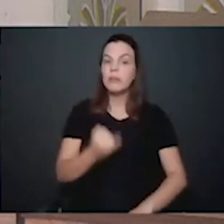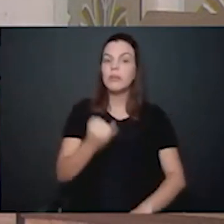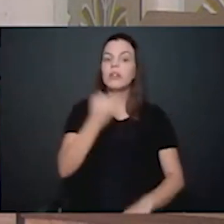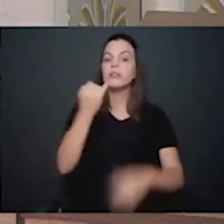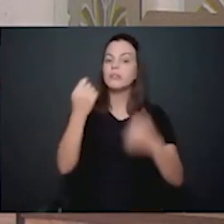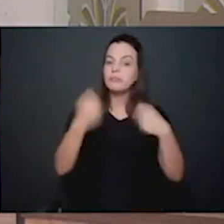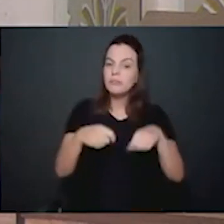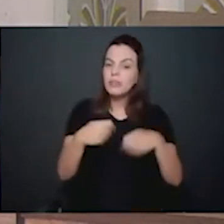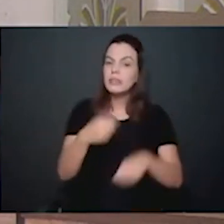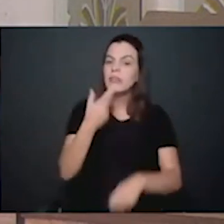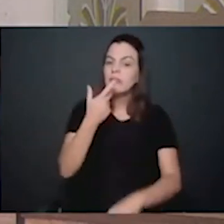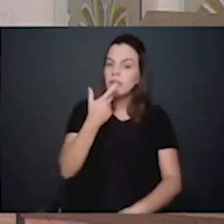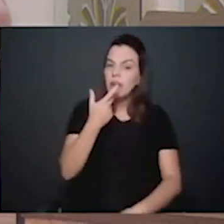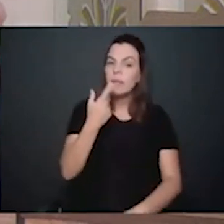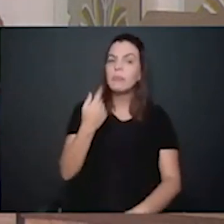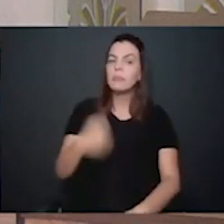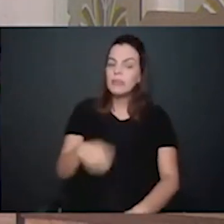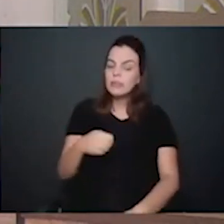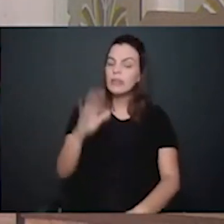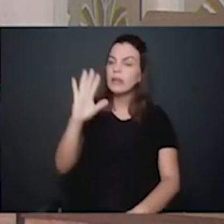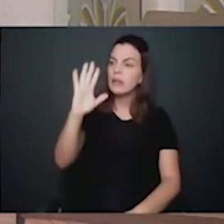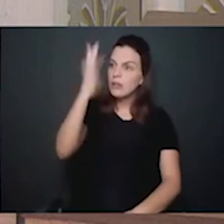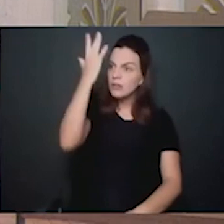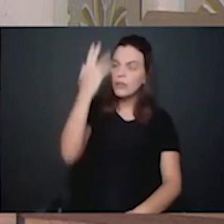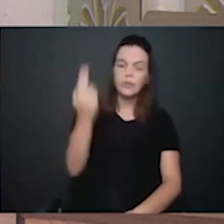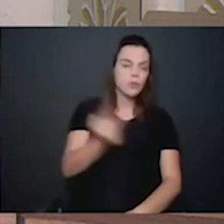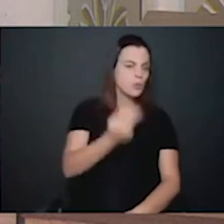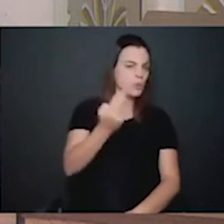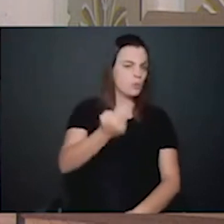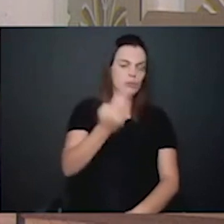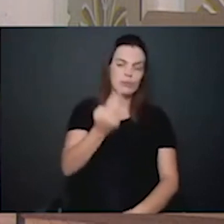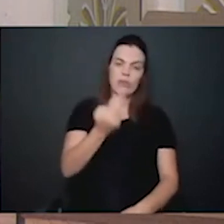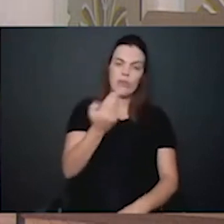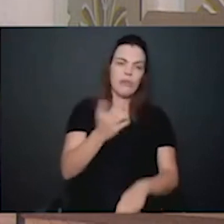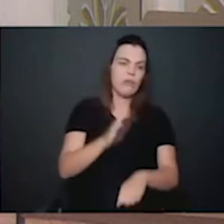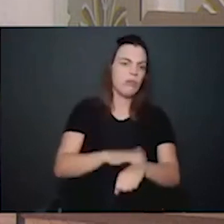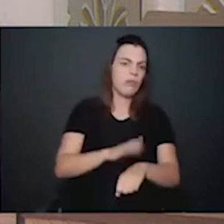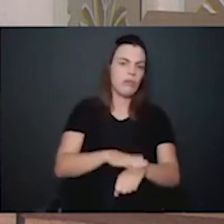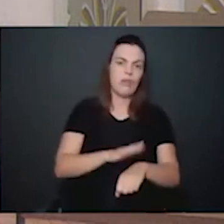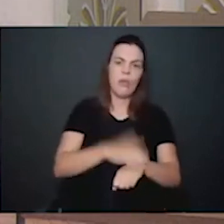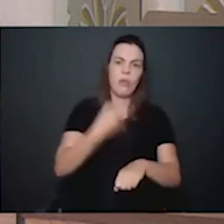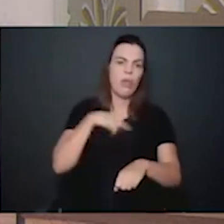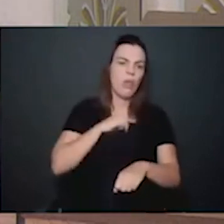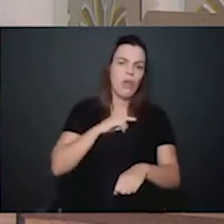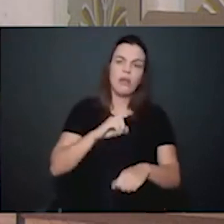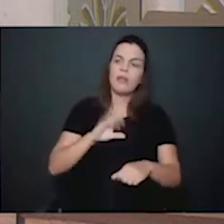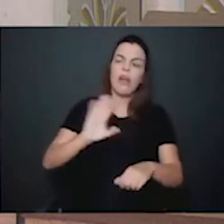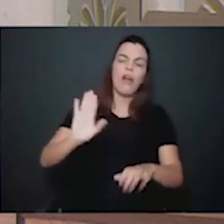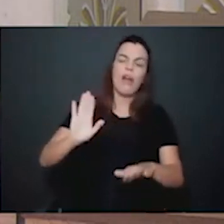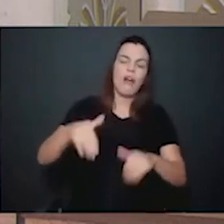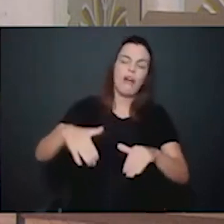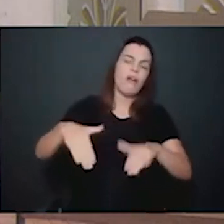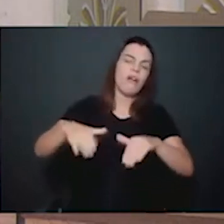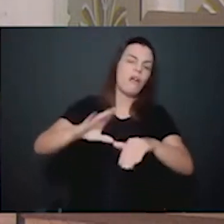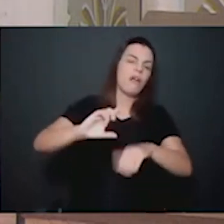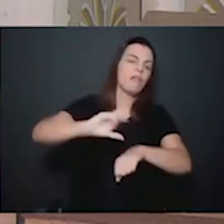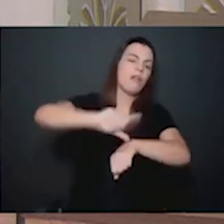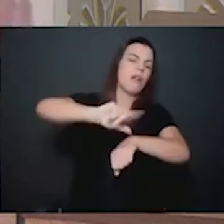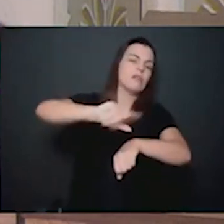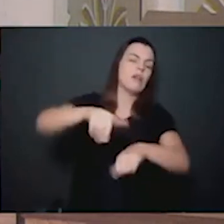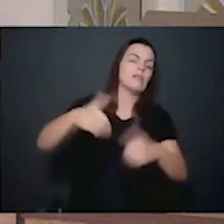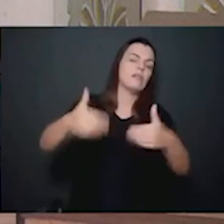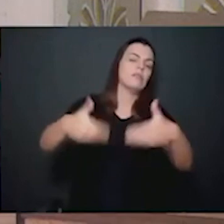resolvida que não dá mais tempo pra gente ficar adiando porque senão daqui a pouco os organizadores vão sumir as provas não vão mais acontecer